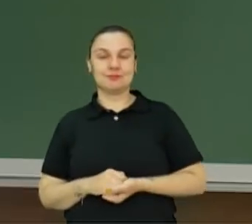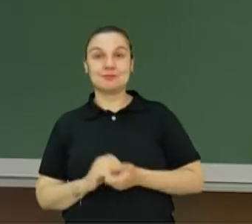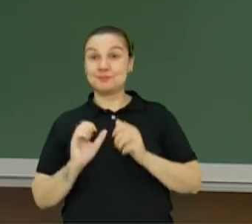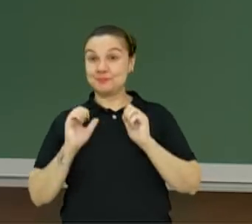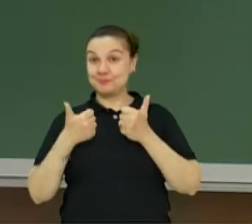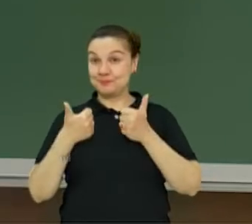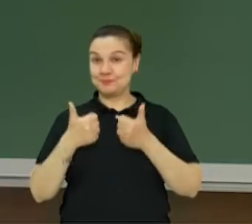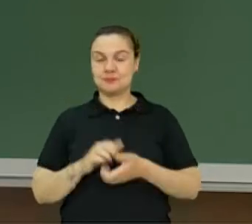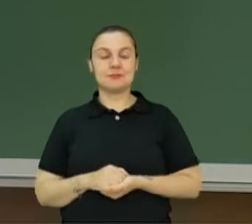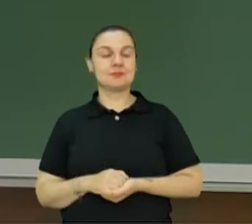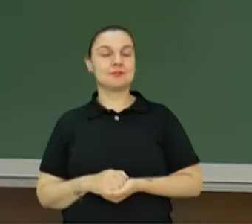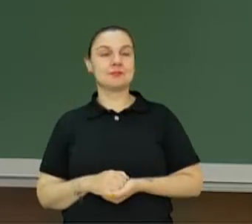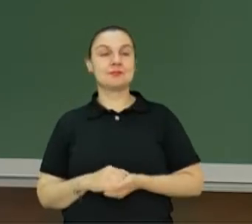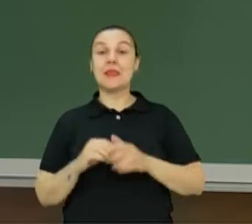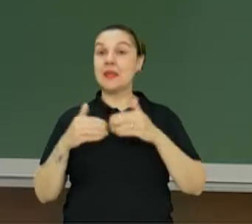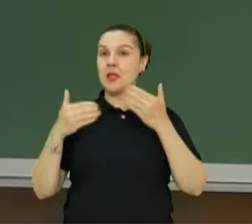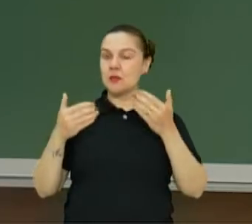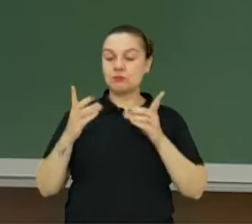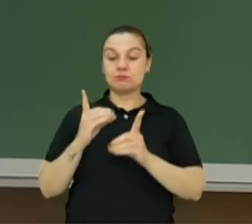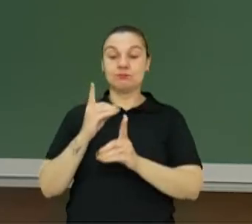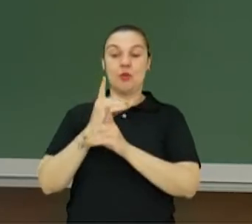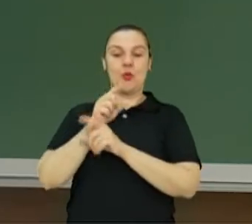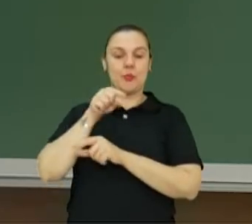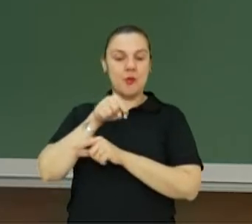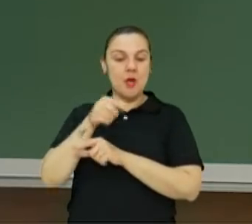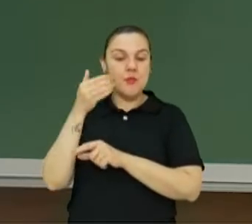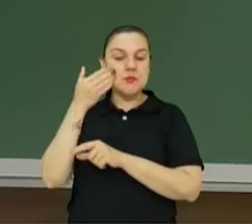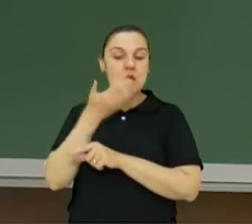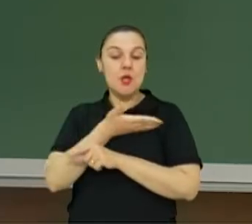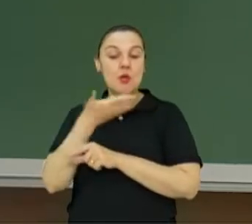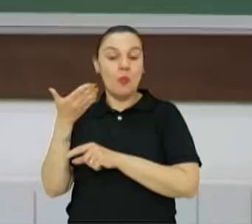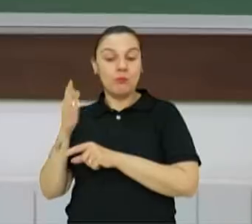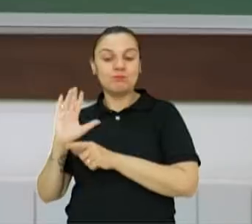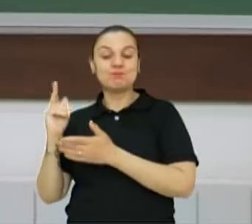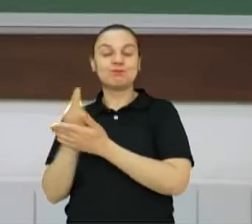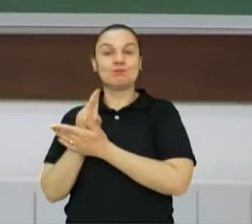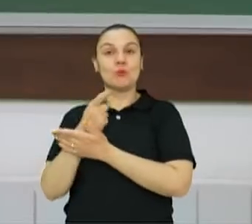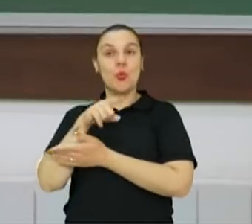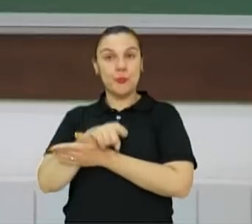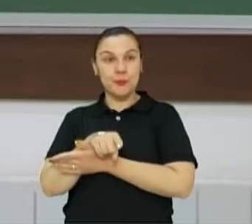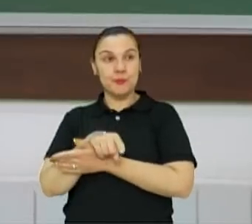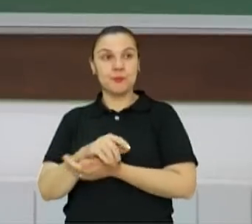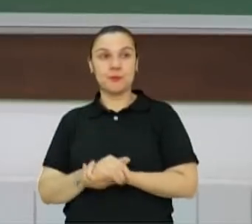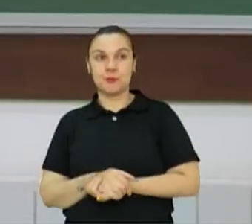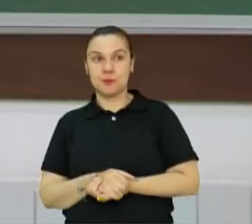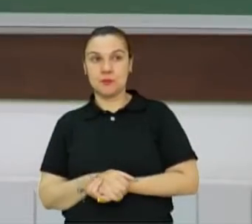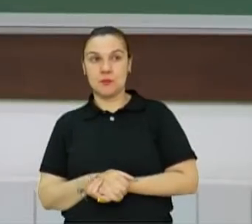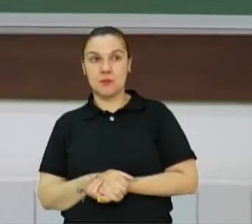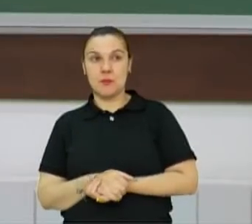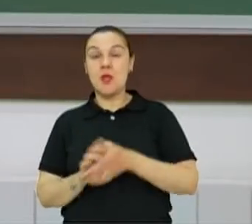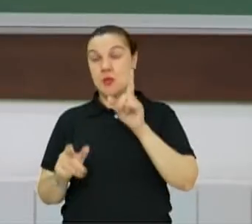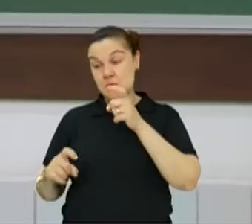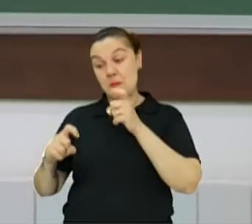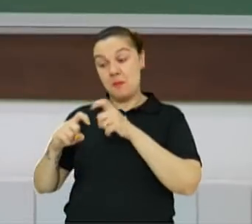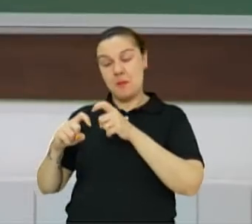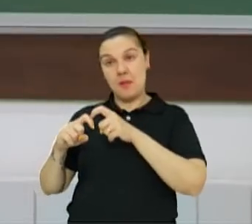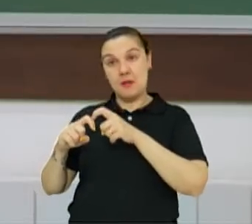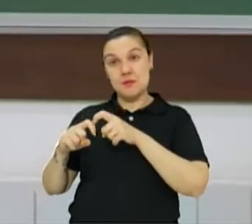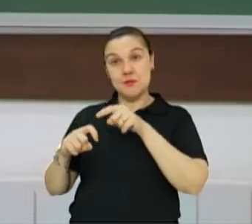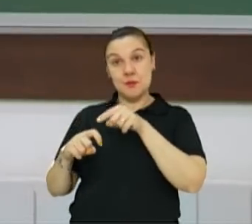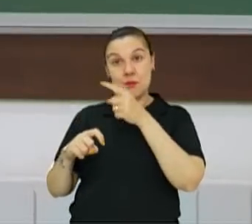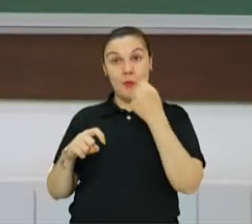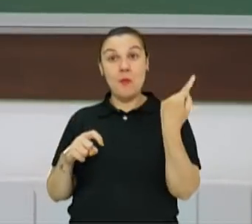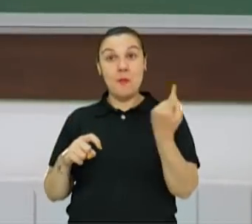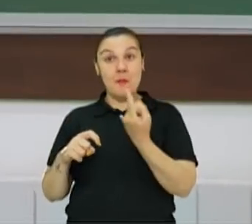inseto, certo? Então, identificar qual é o agente causador da doença, esse é o papel do médico, é claro, né?